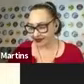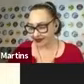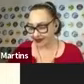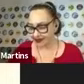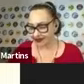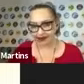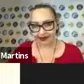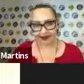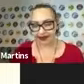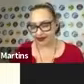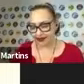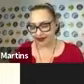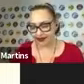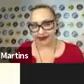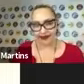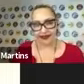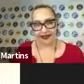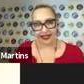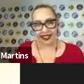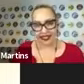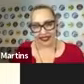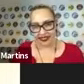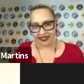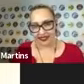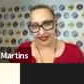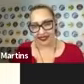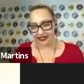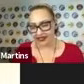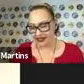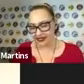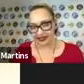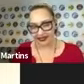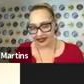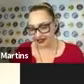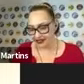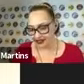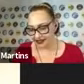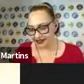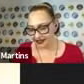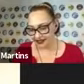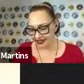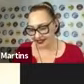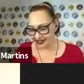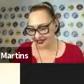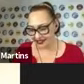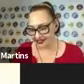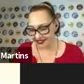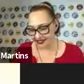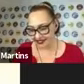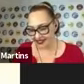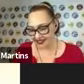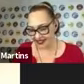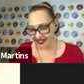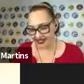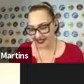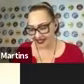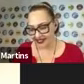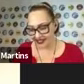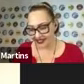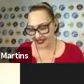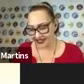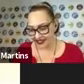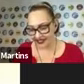para sair do posto de trabalho dele, tirar os EPIs dele, lavar as mãos, se arrumar alguma coisa ali para ele